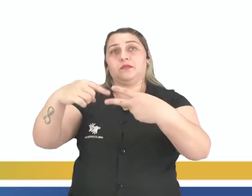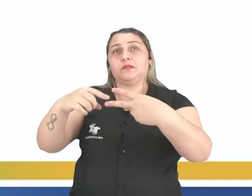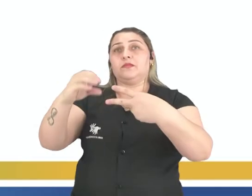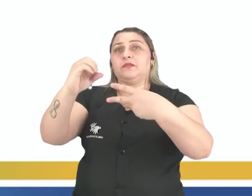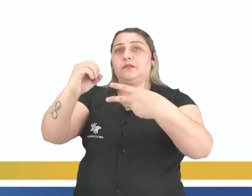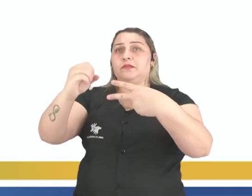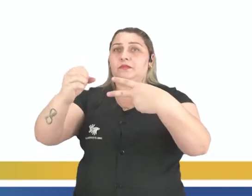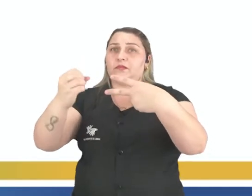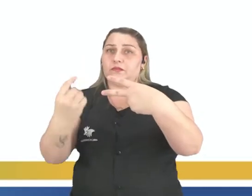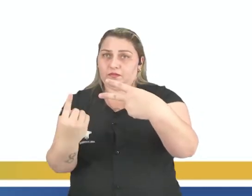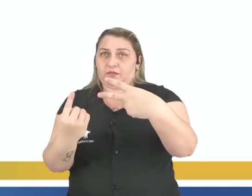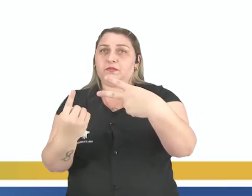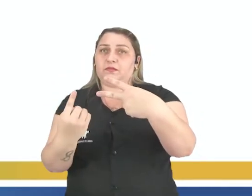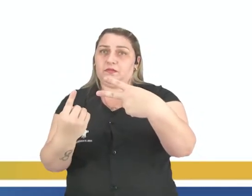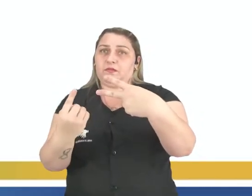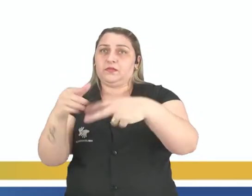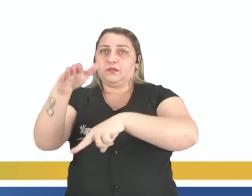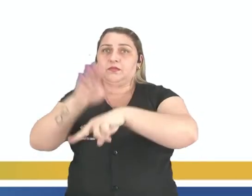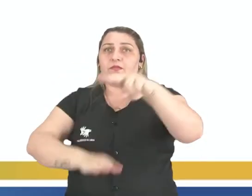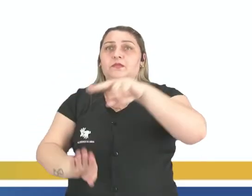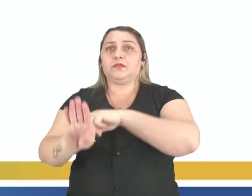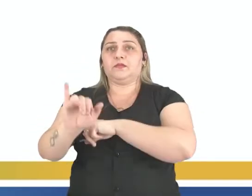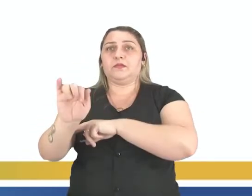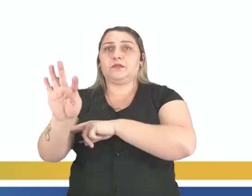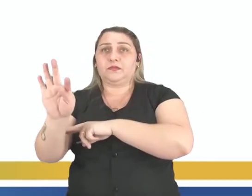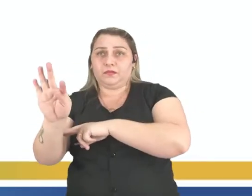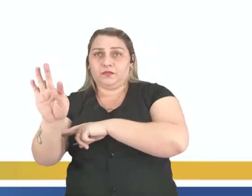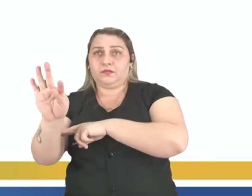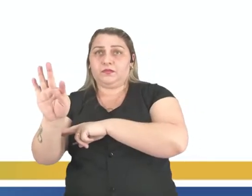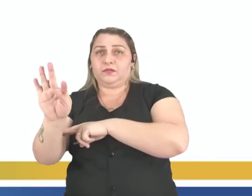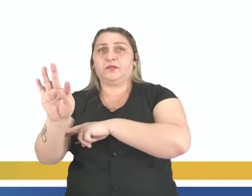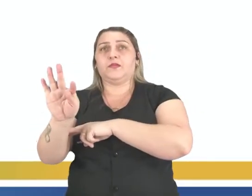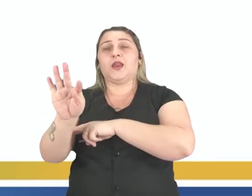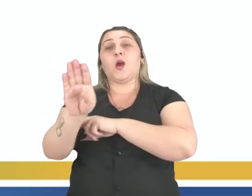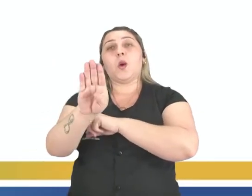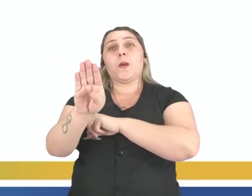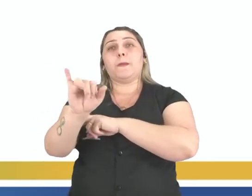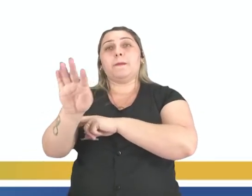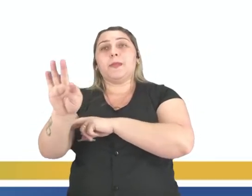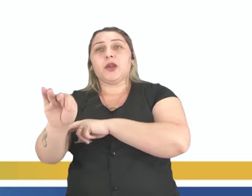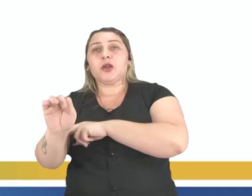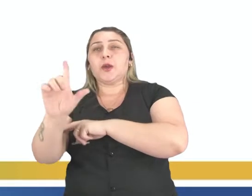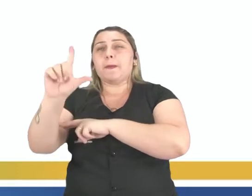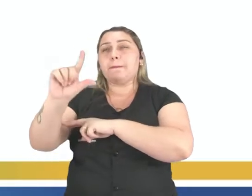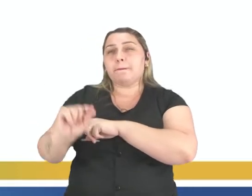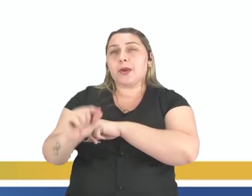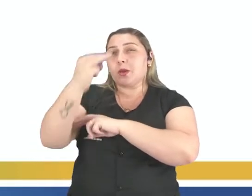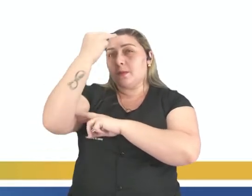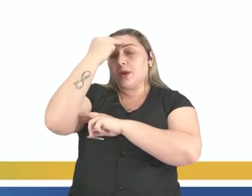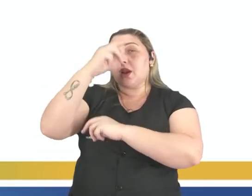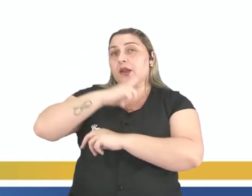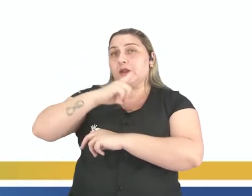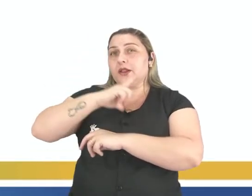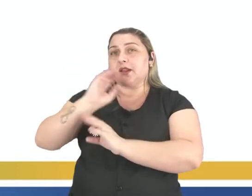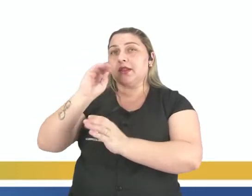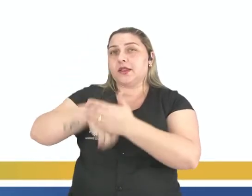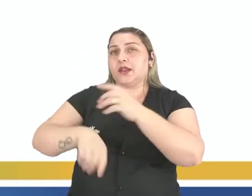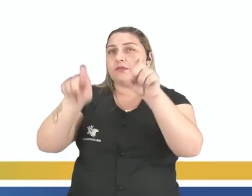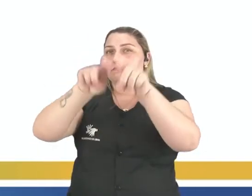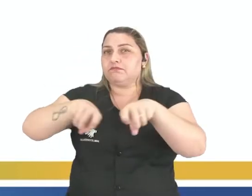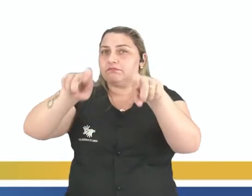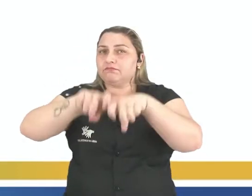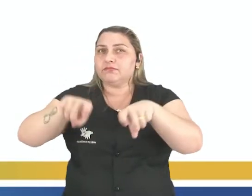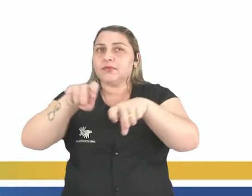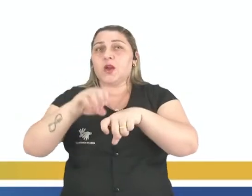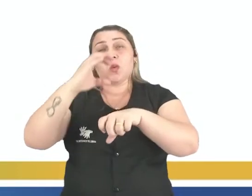né, 0 e 1, ele é chamado de bit, certo? Então, o bit é a menor memória que existe. Um bit,